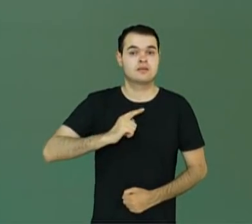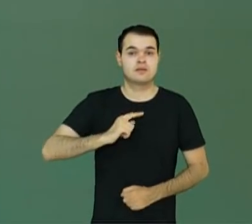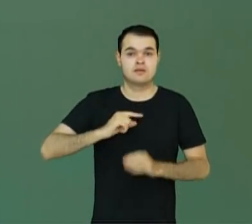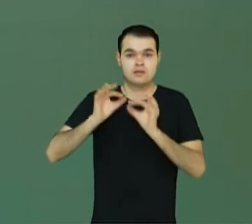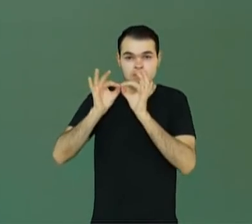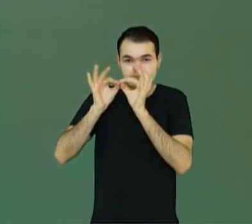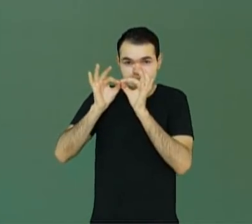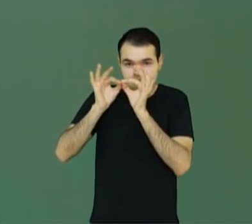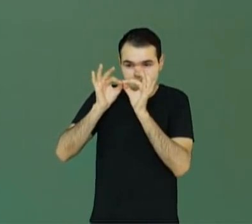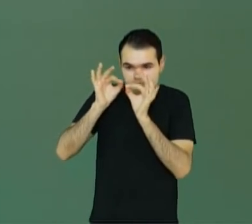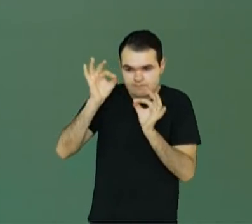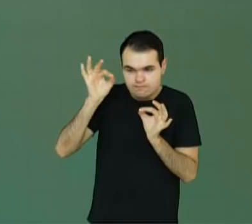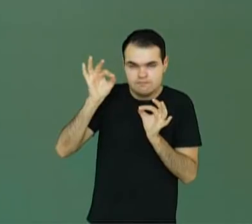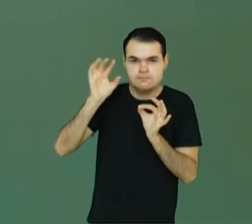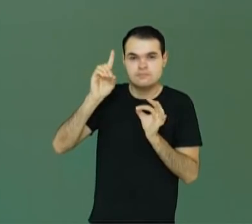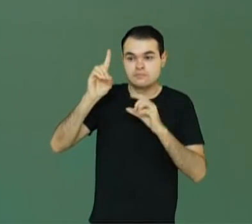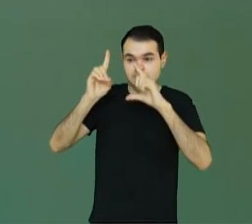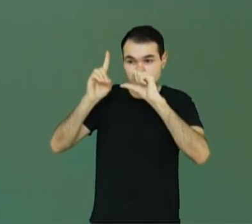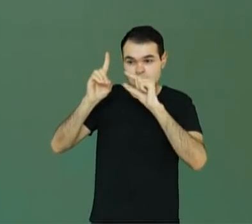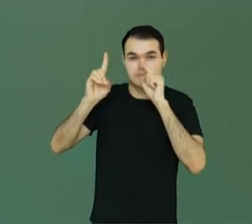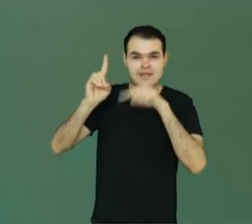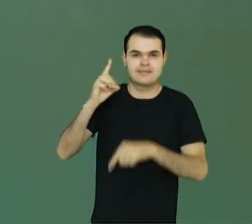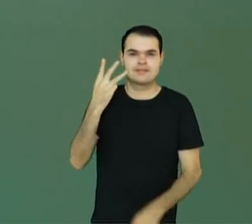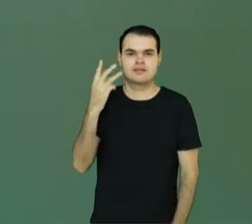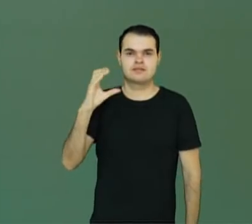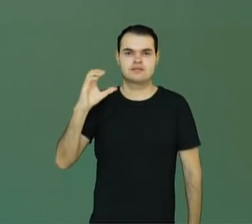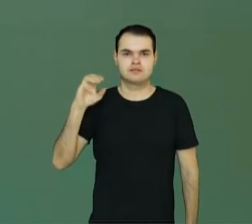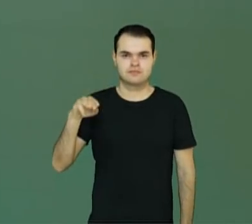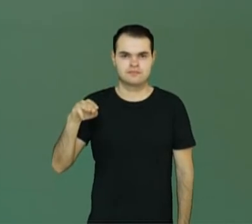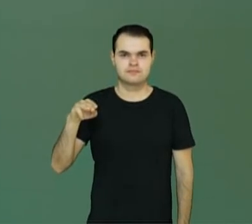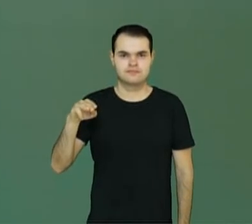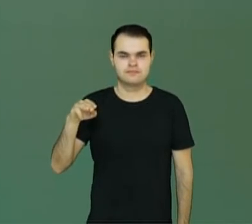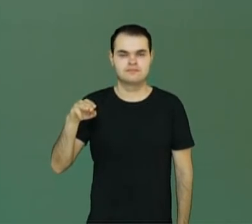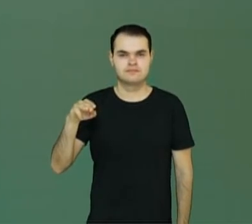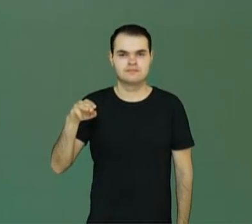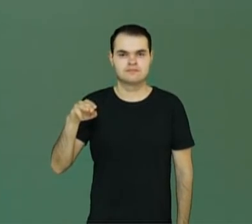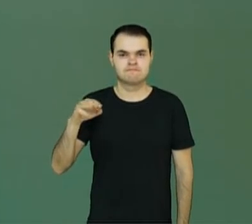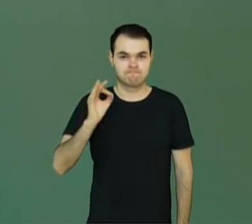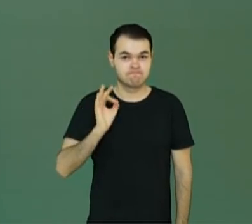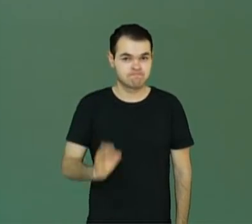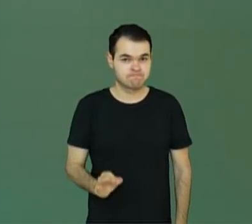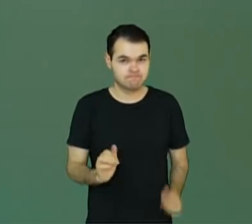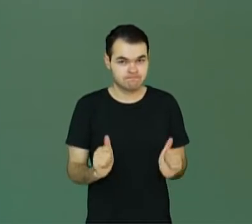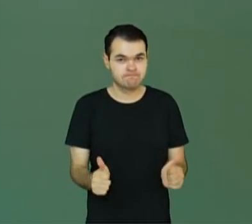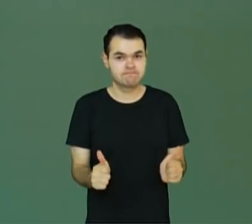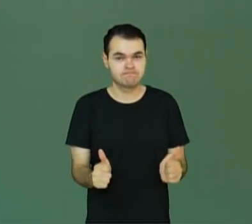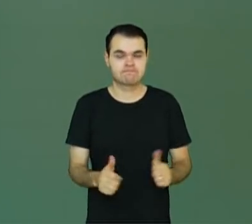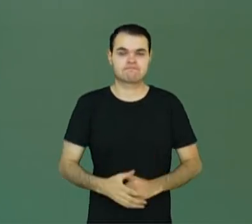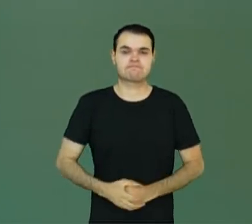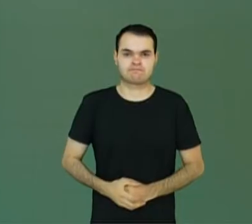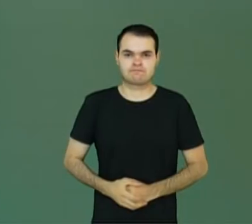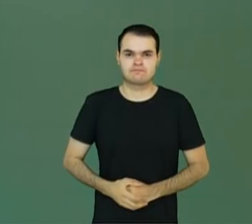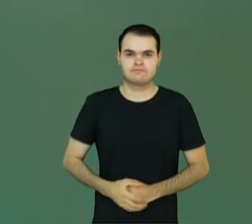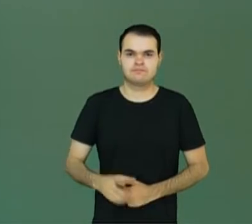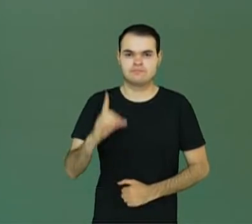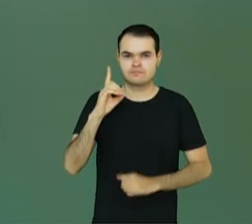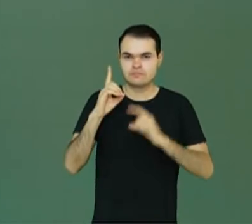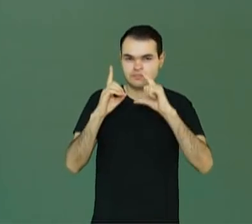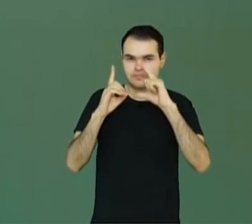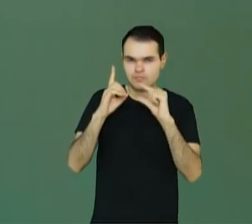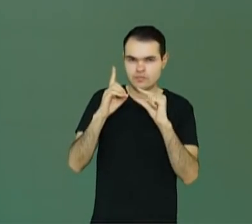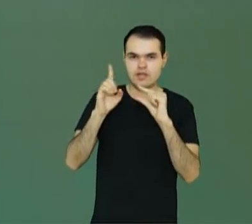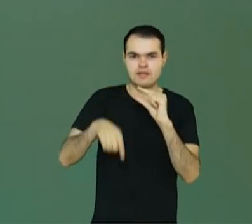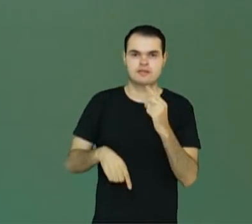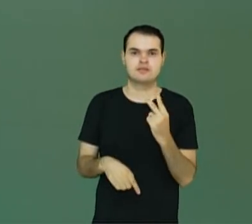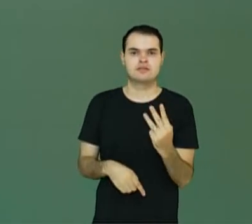diagonal menor desse losango, que é 3 centímetros. Certo? Então, a diagonal menor aqui é